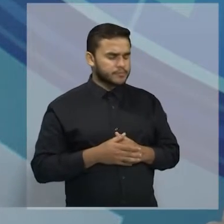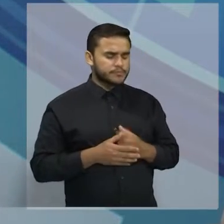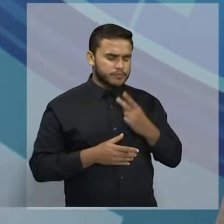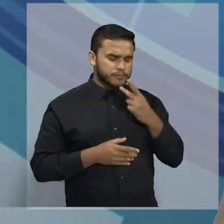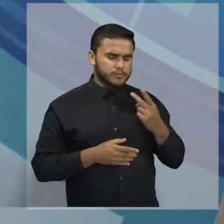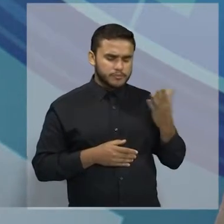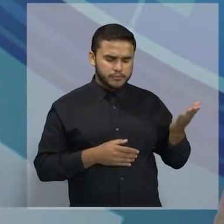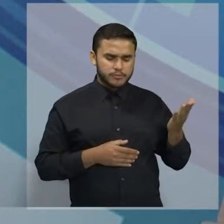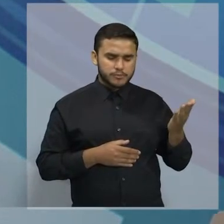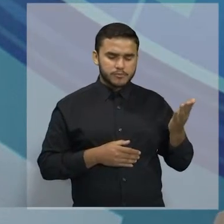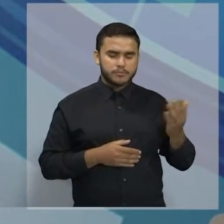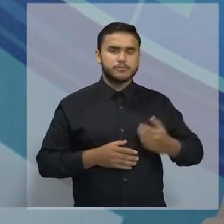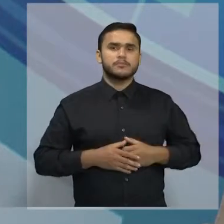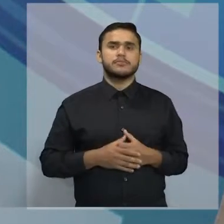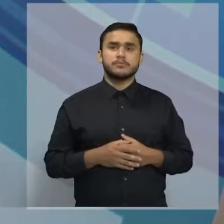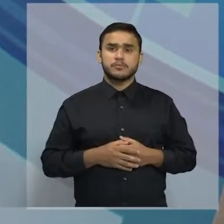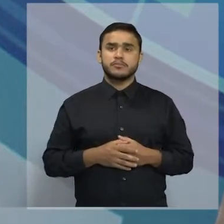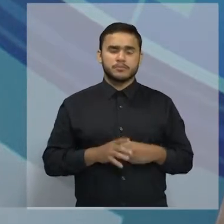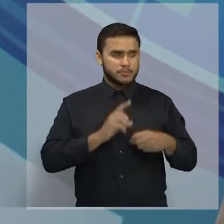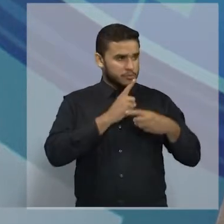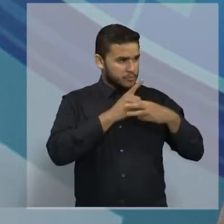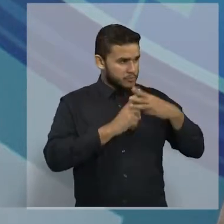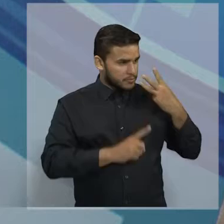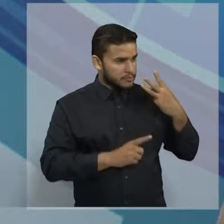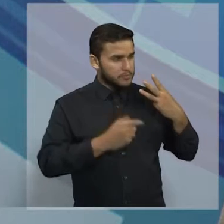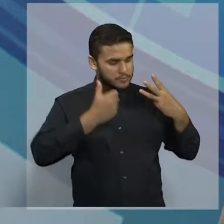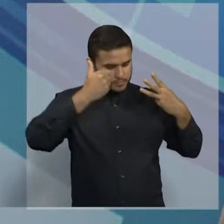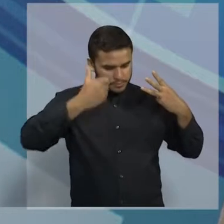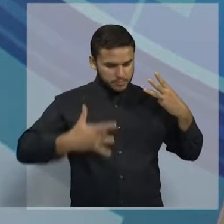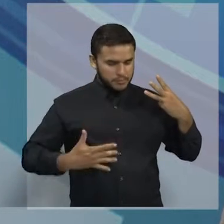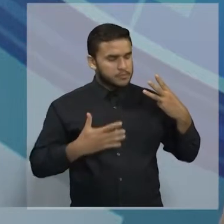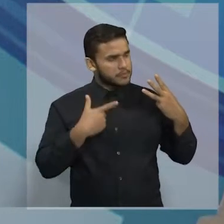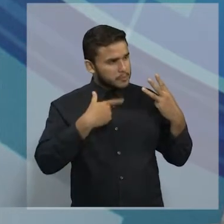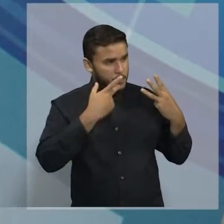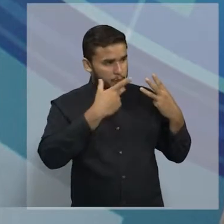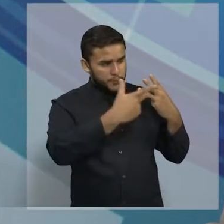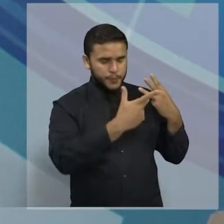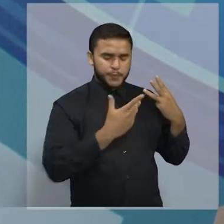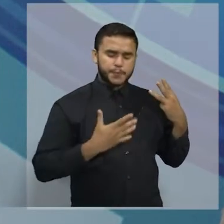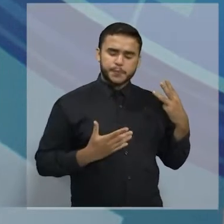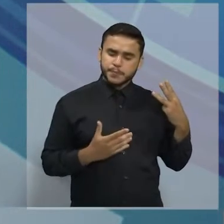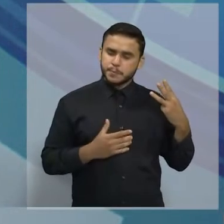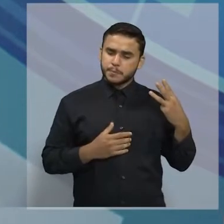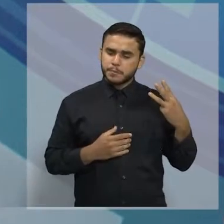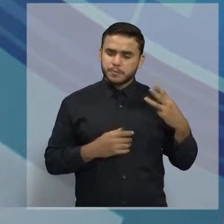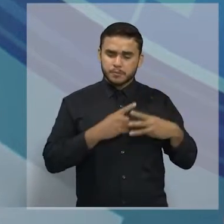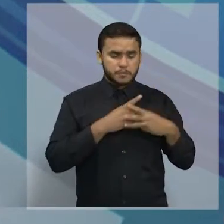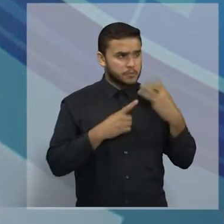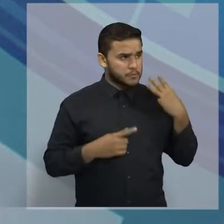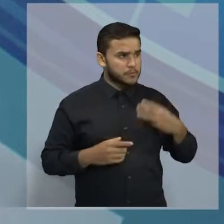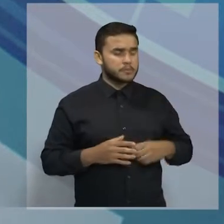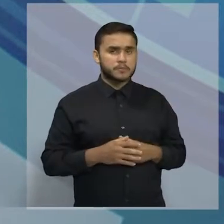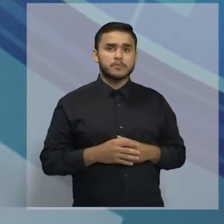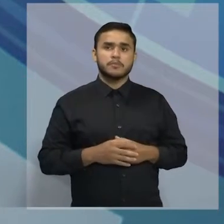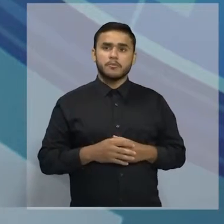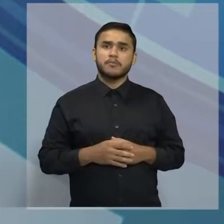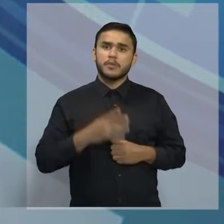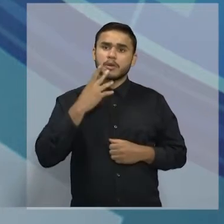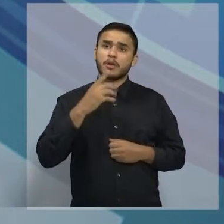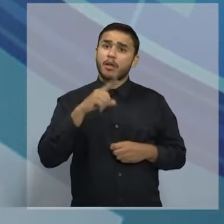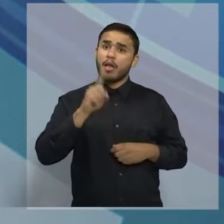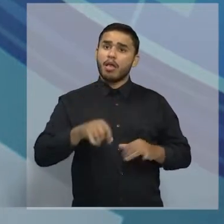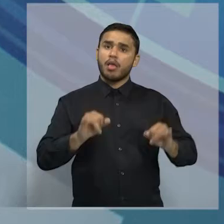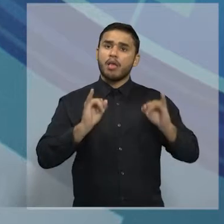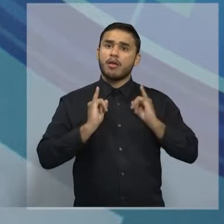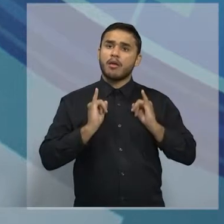nos 3 princípios que nós colocamos no início, no primeiro bloco, que é um princípio que a